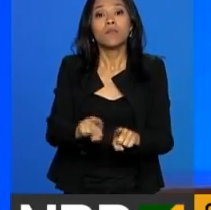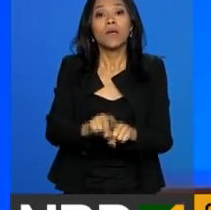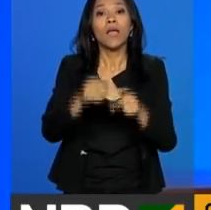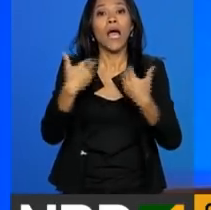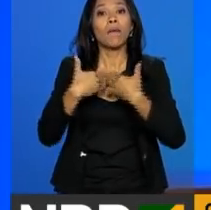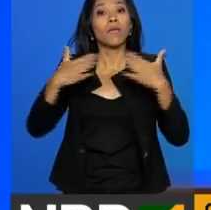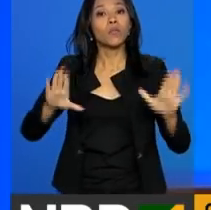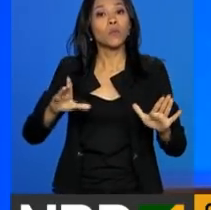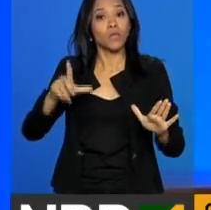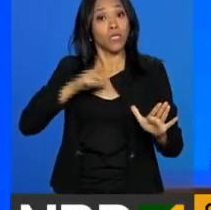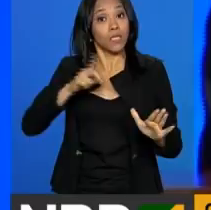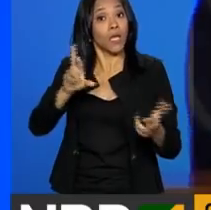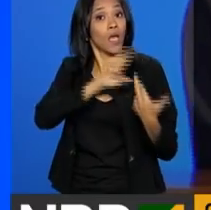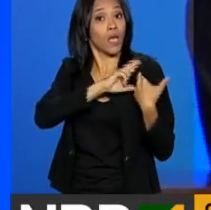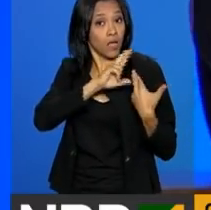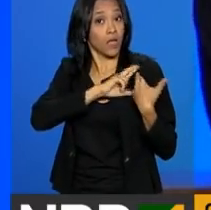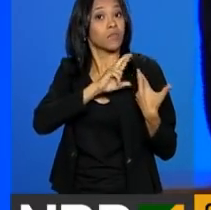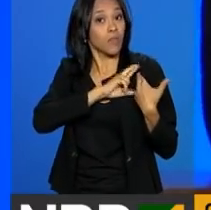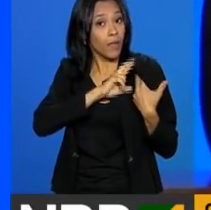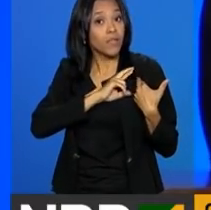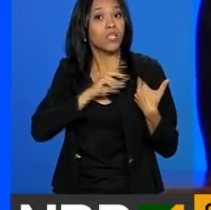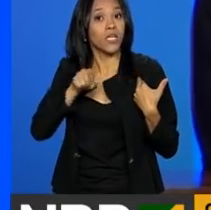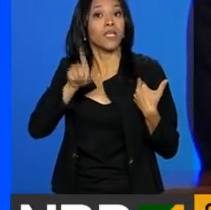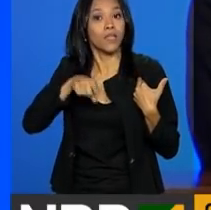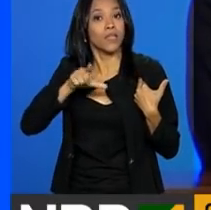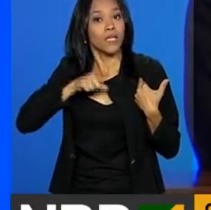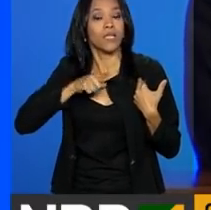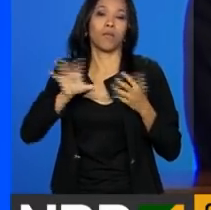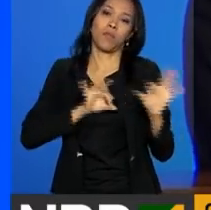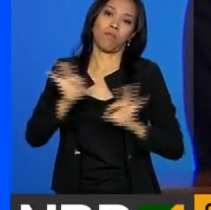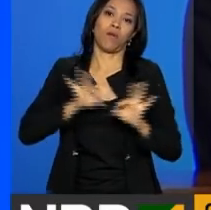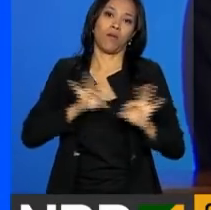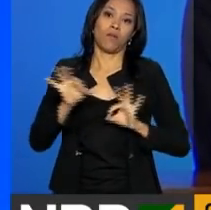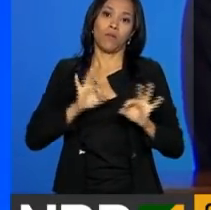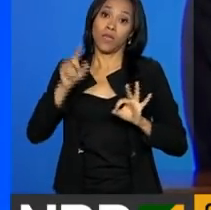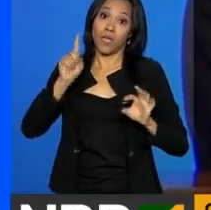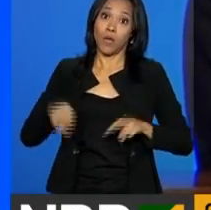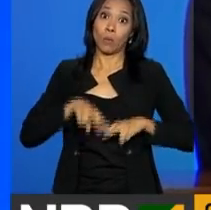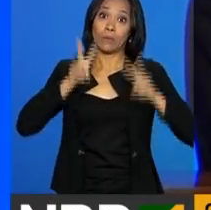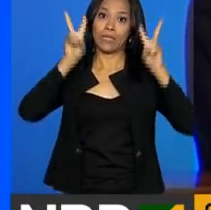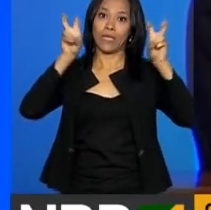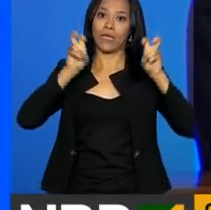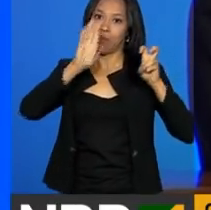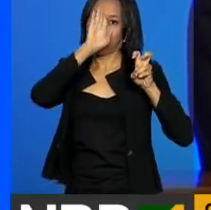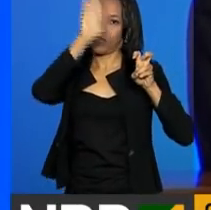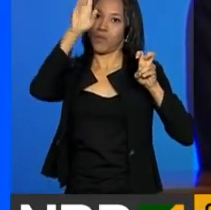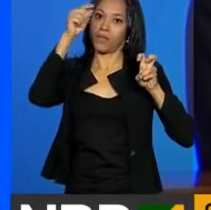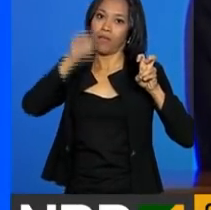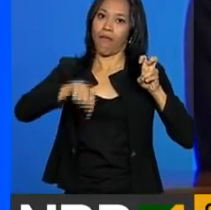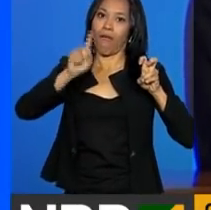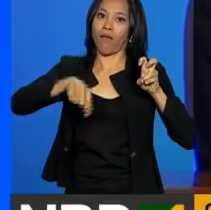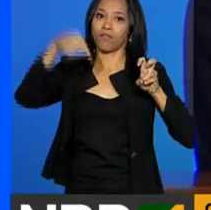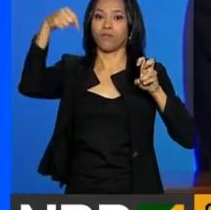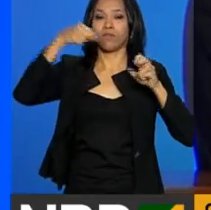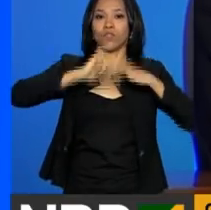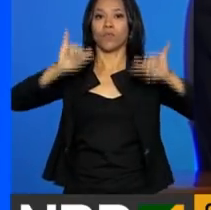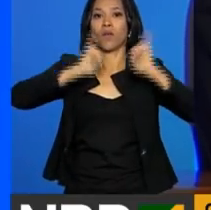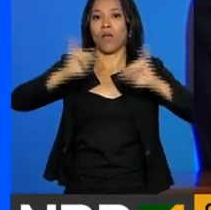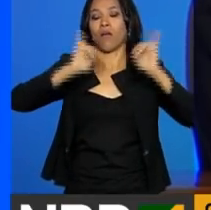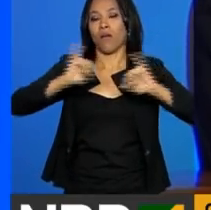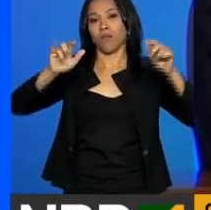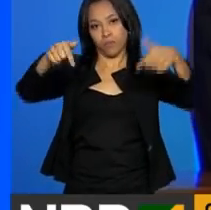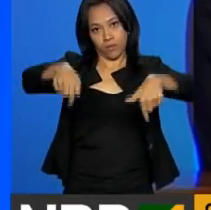responsabilidade demanda preparo que eu suponho que é um dos tópicos fundamentais ensinados e divulgados nesta